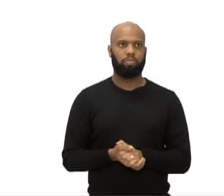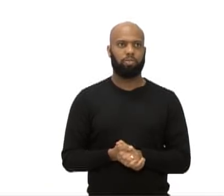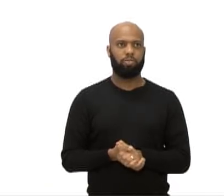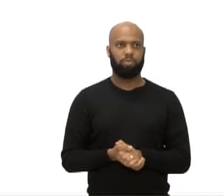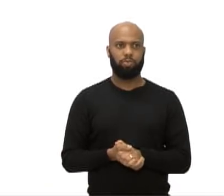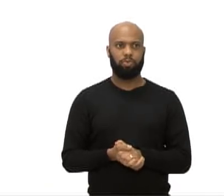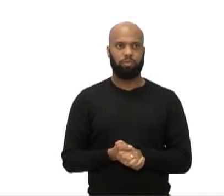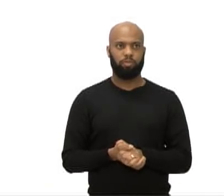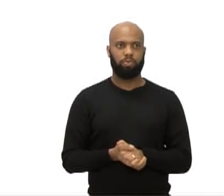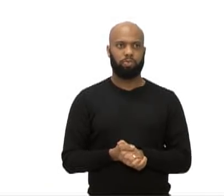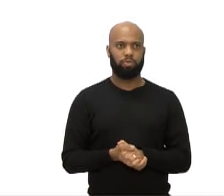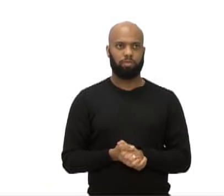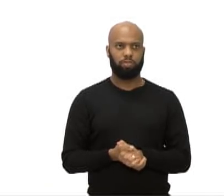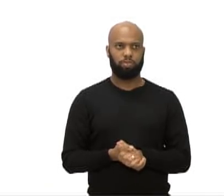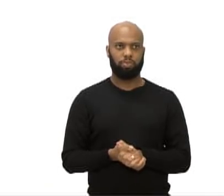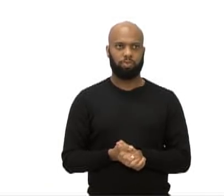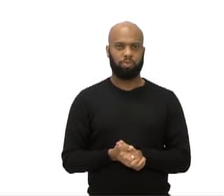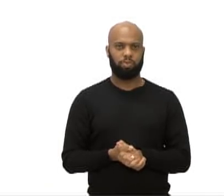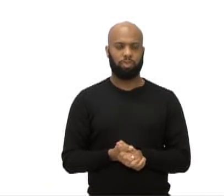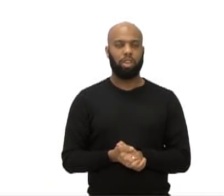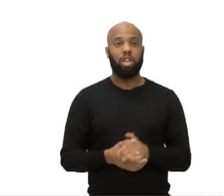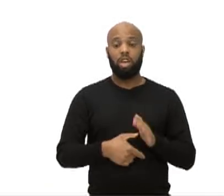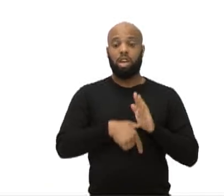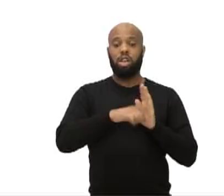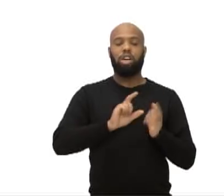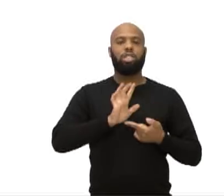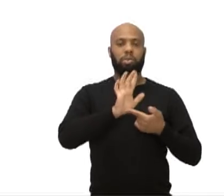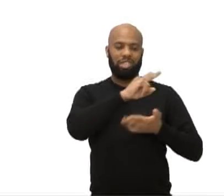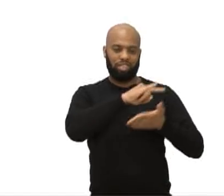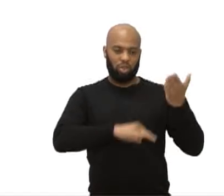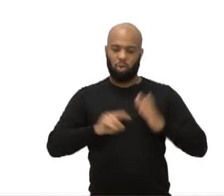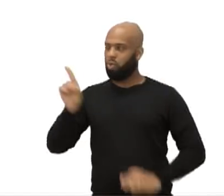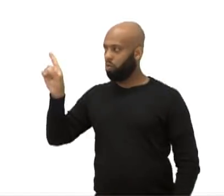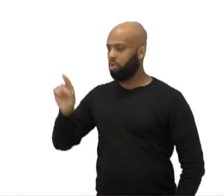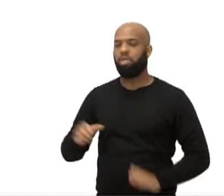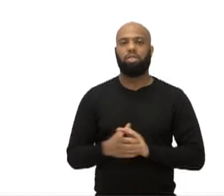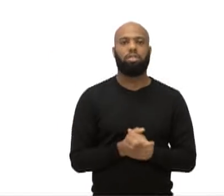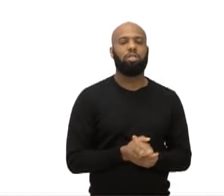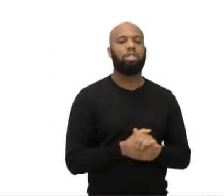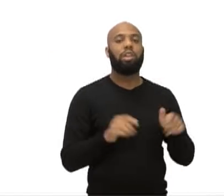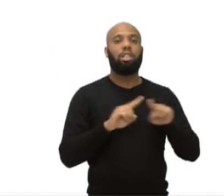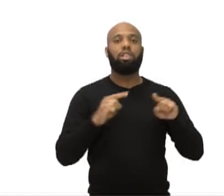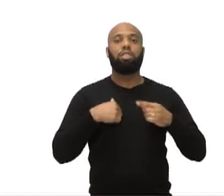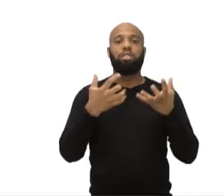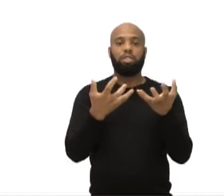E aqui, antes de apresentar esse documento para vocês,